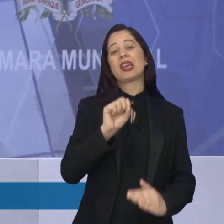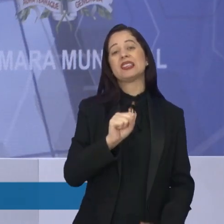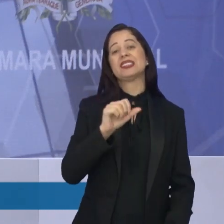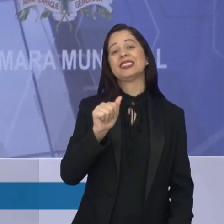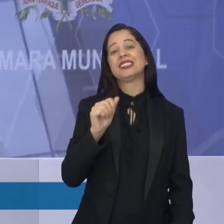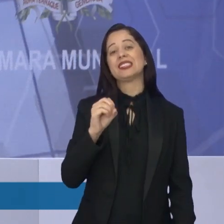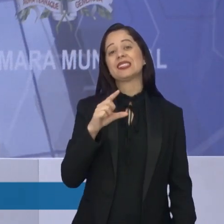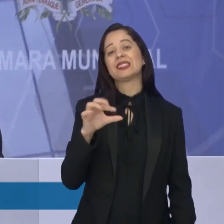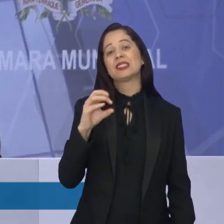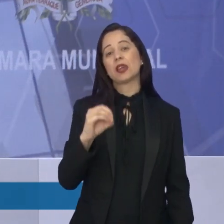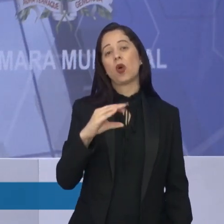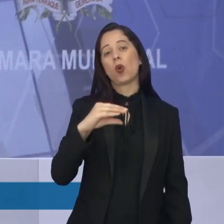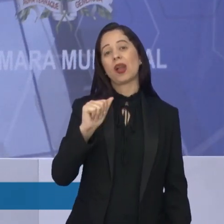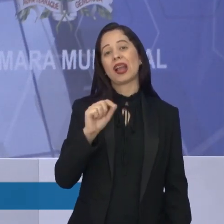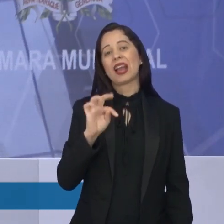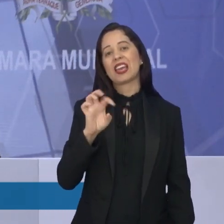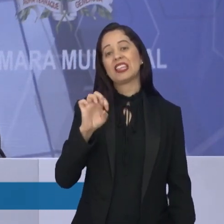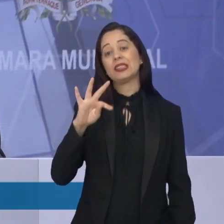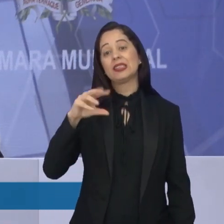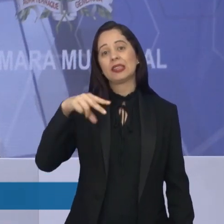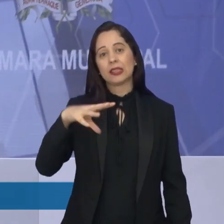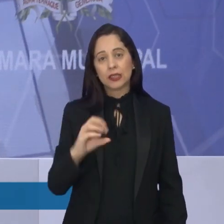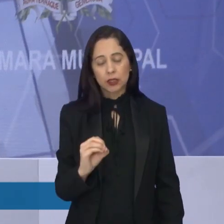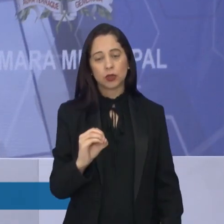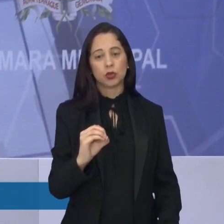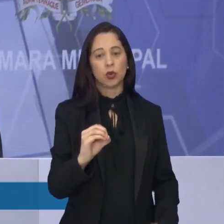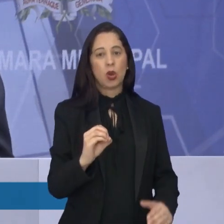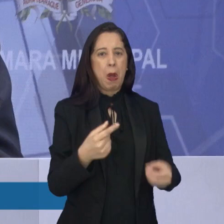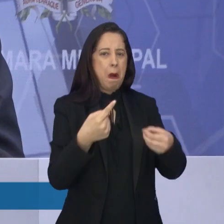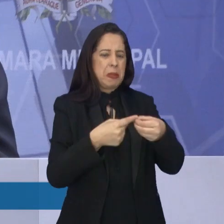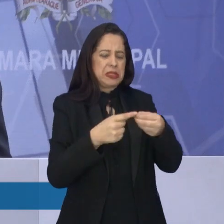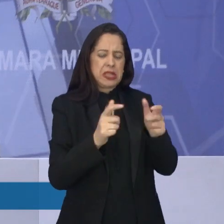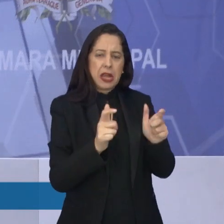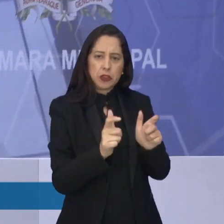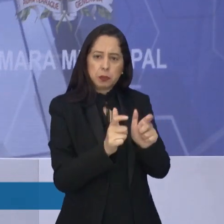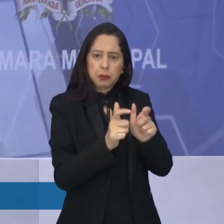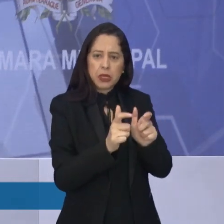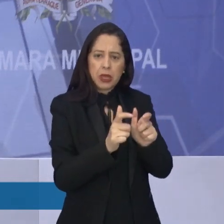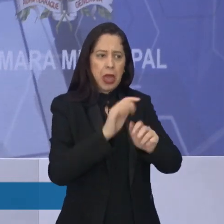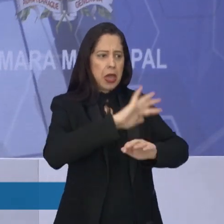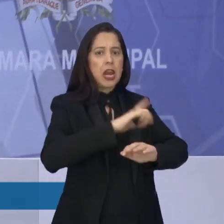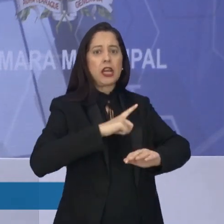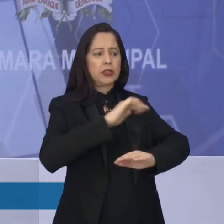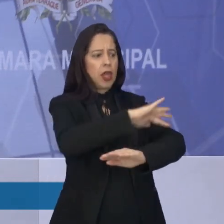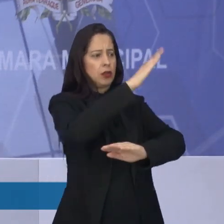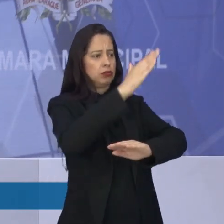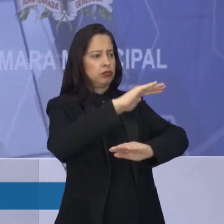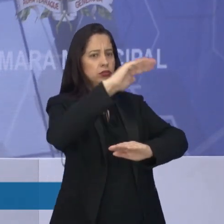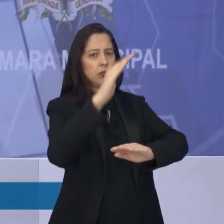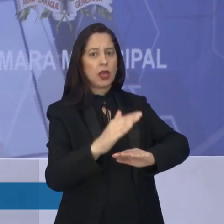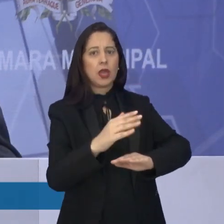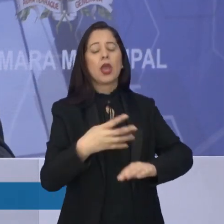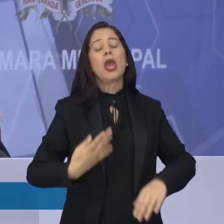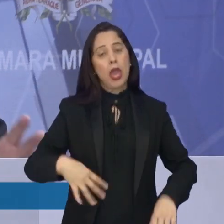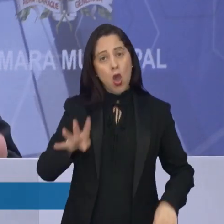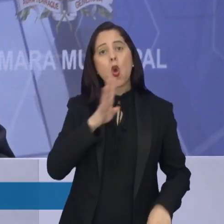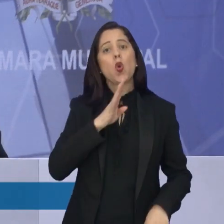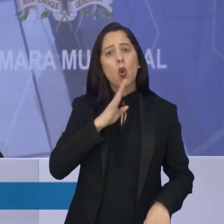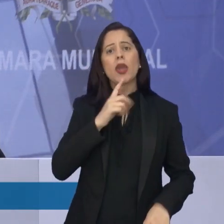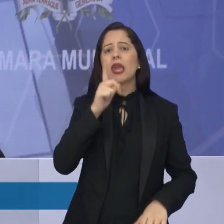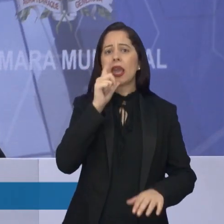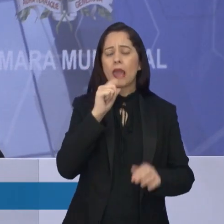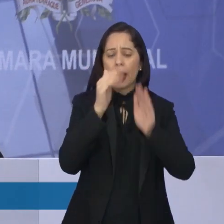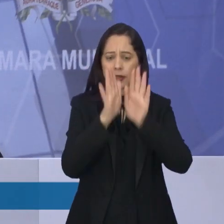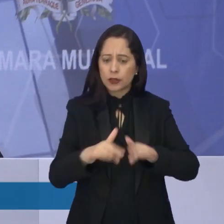anos da minha vida, que é uma cidade densa, de horizontes pequenos. E tudo bem, eu já conheci o mar, e o mar é bonito, é um